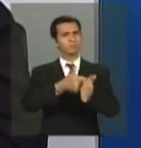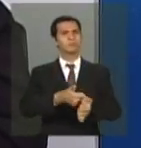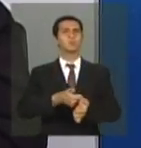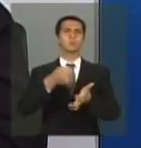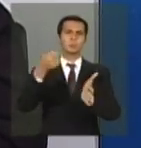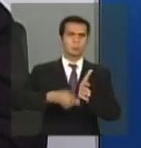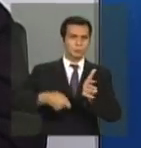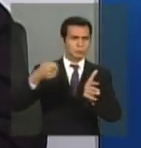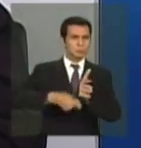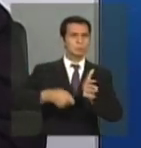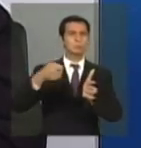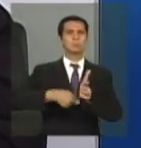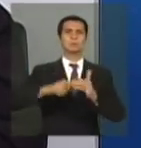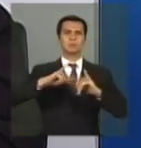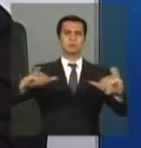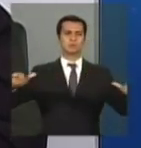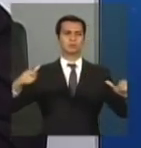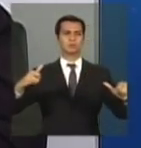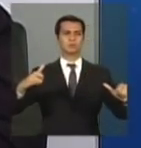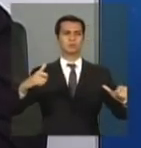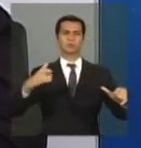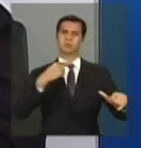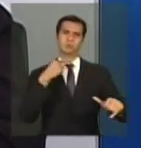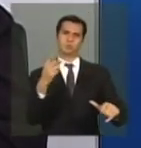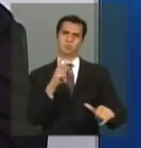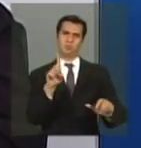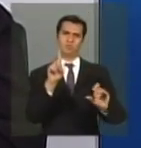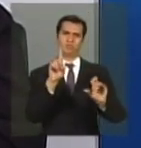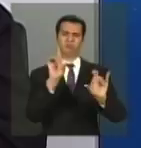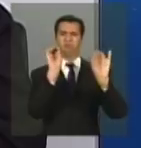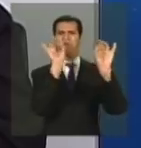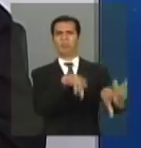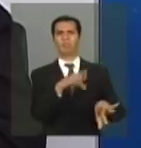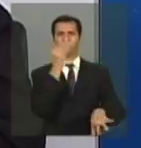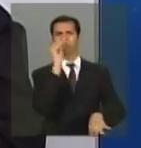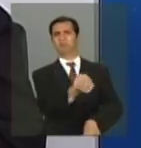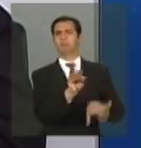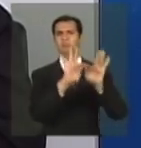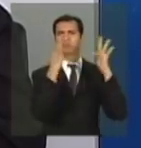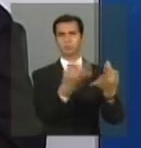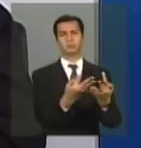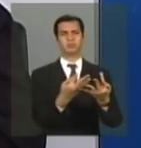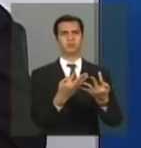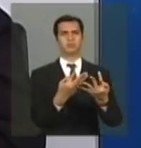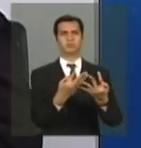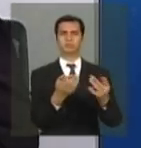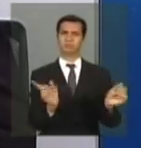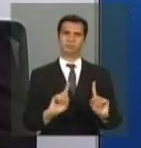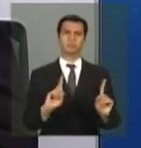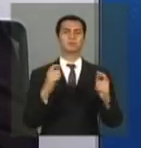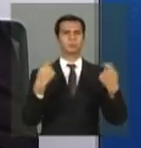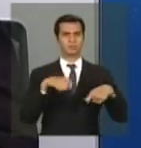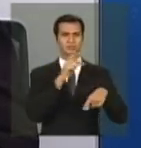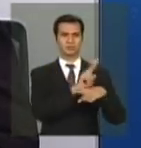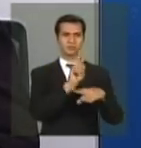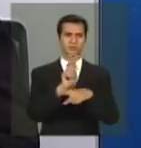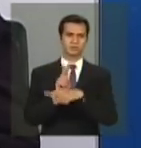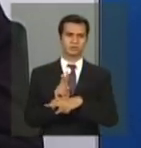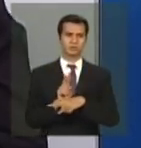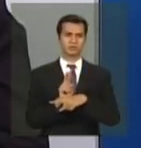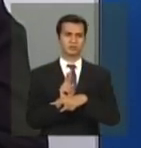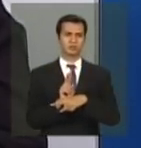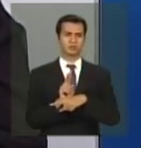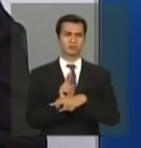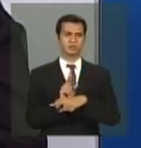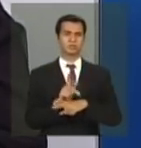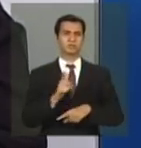insistentemente para que não deixem de lado a busca dessas famílias que estão nessa invisíveis. Situação. A gente